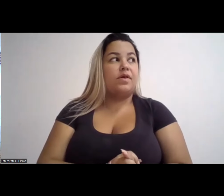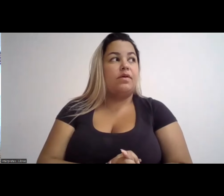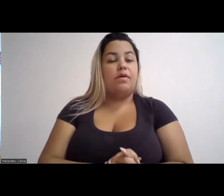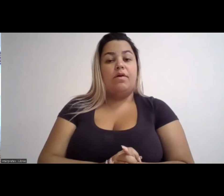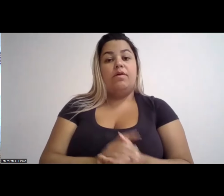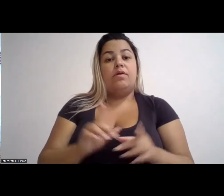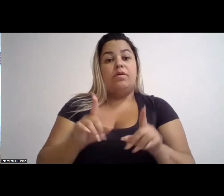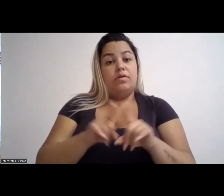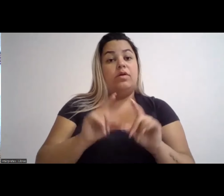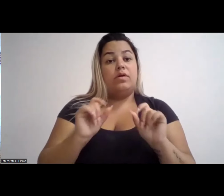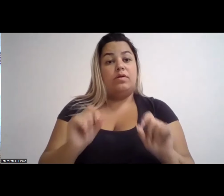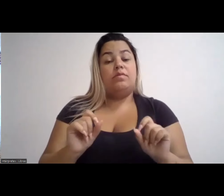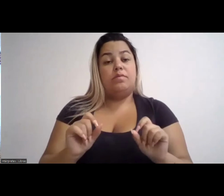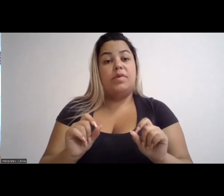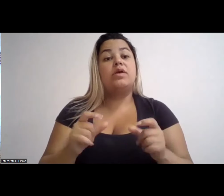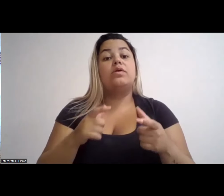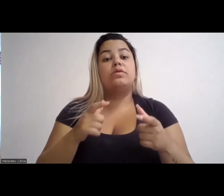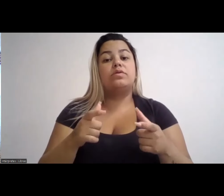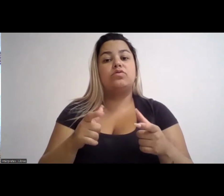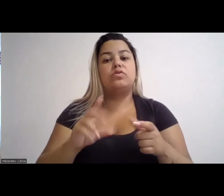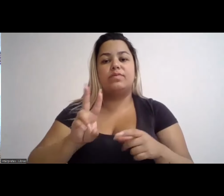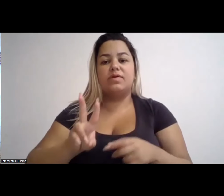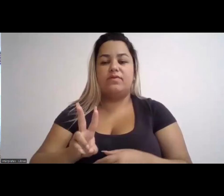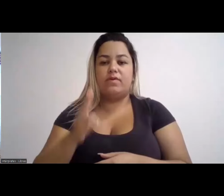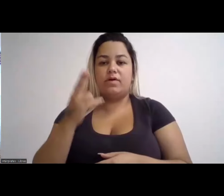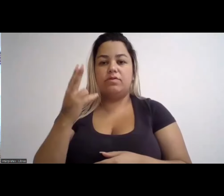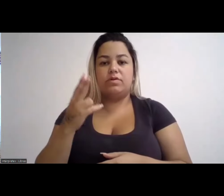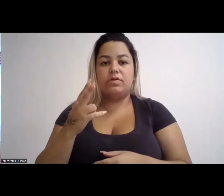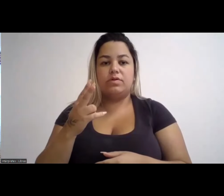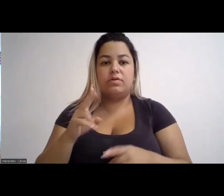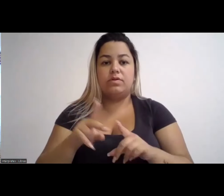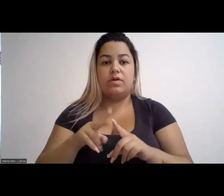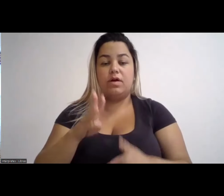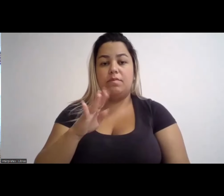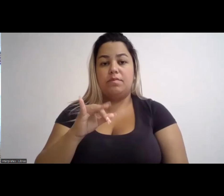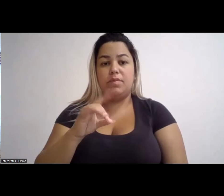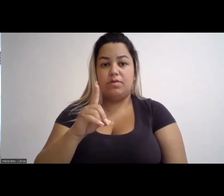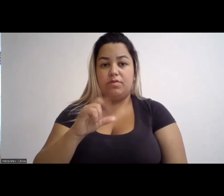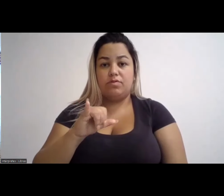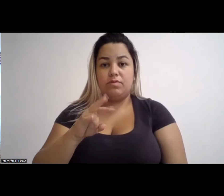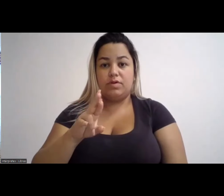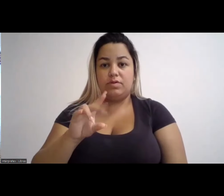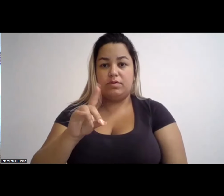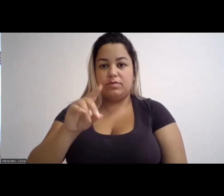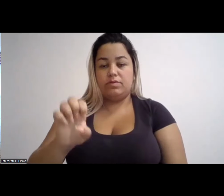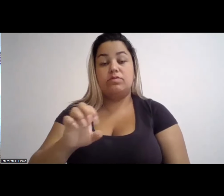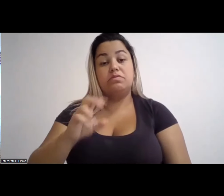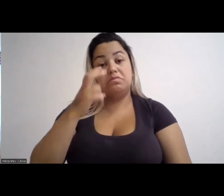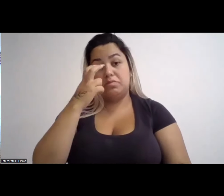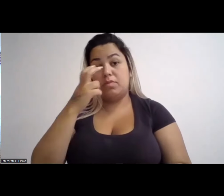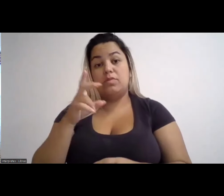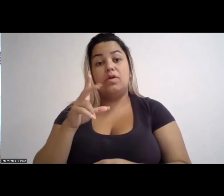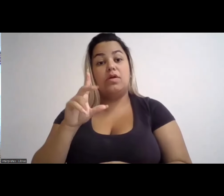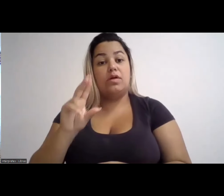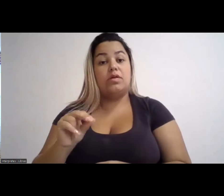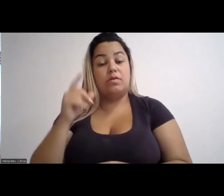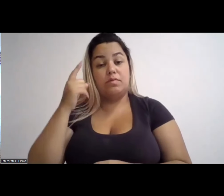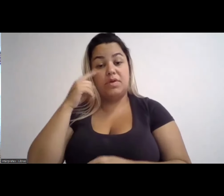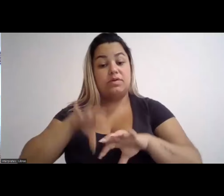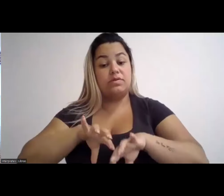nessa perspectiva de uma valorização da biodiversidade cultural. Precisamos não pensar e não